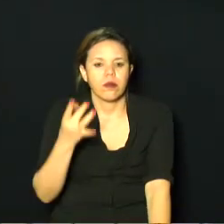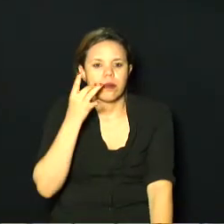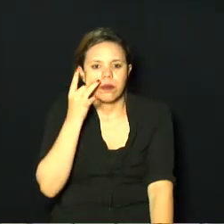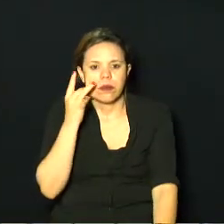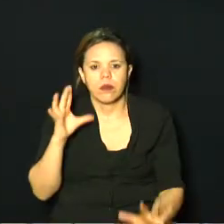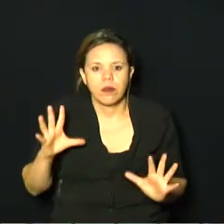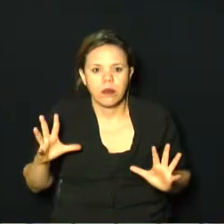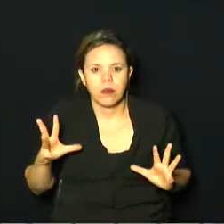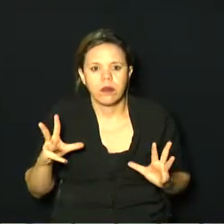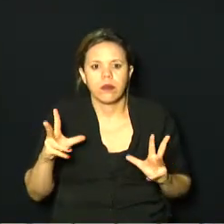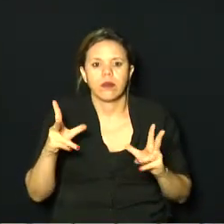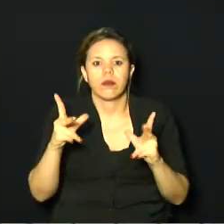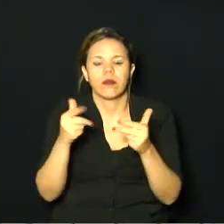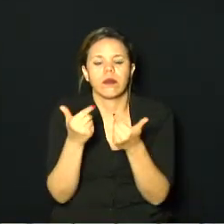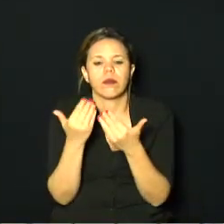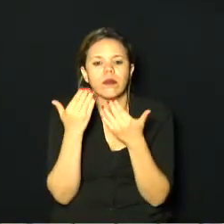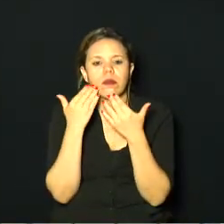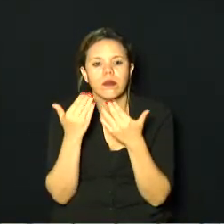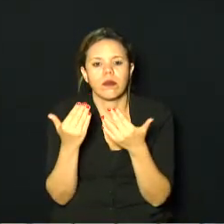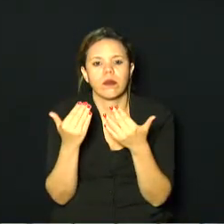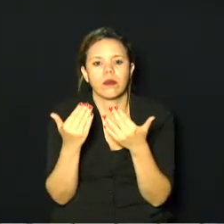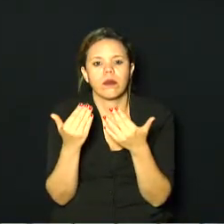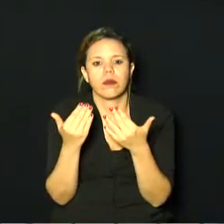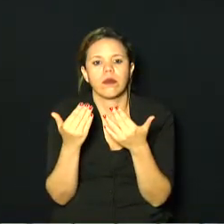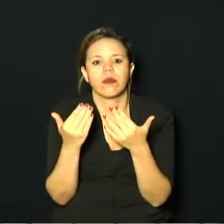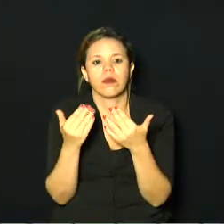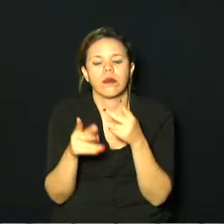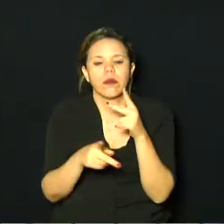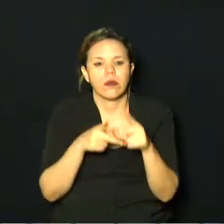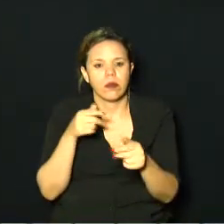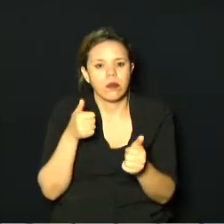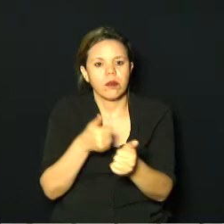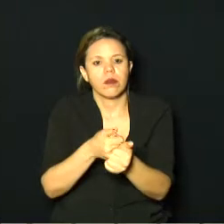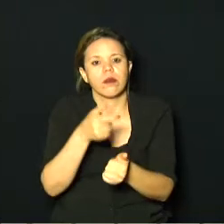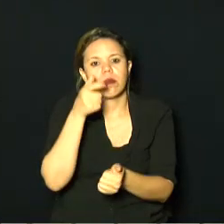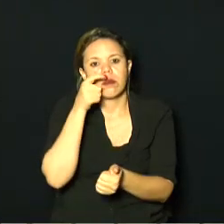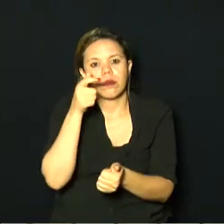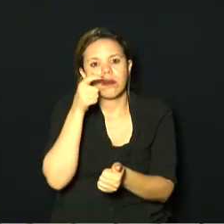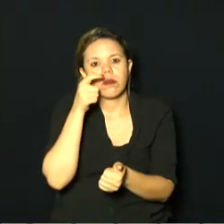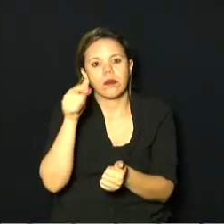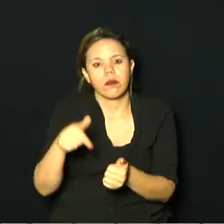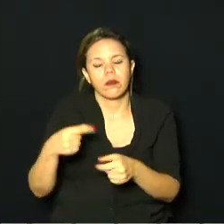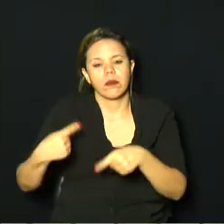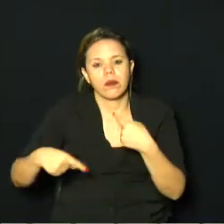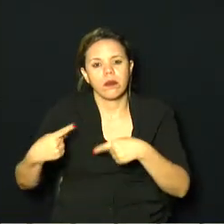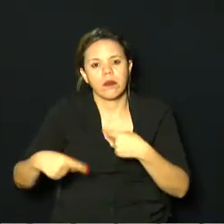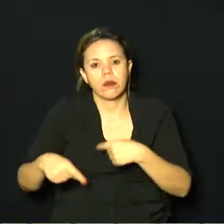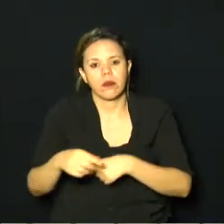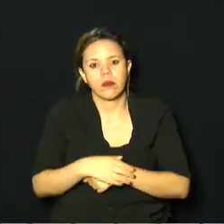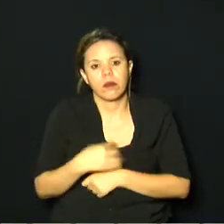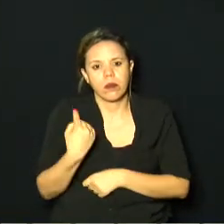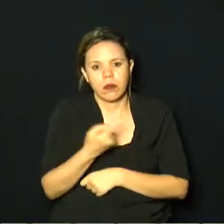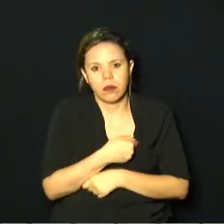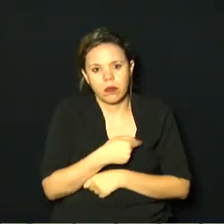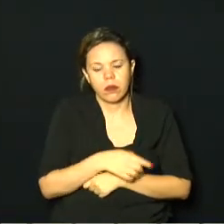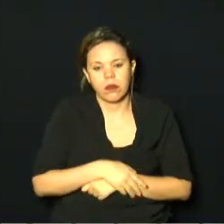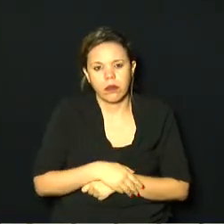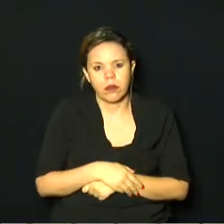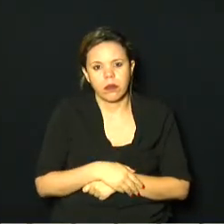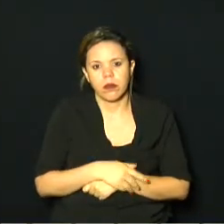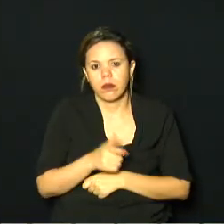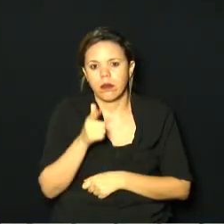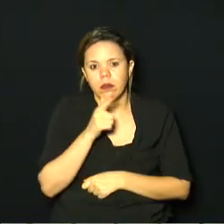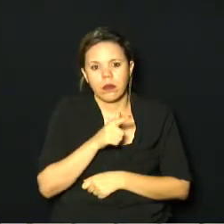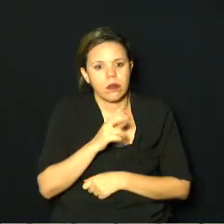e de todas, agradecer aqueles ouvintes que acompanharam esse debate. A gente não vai